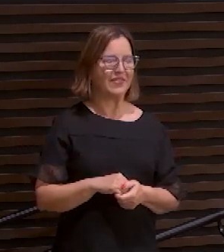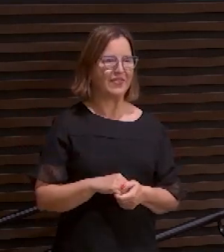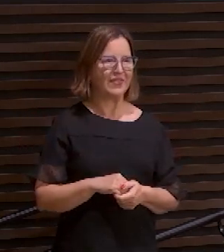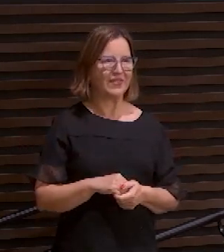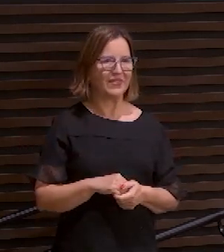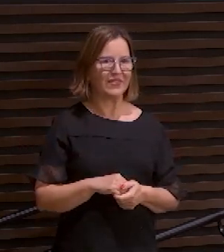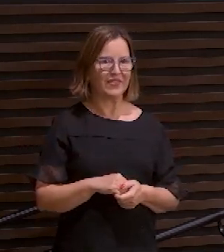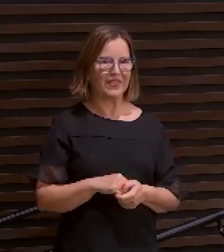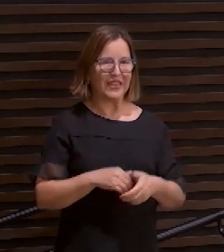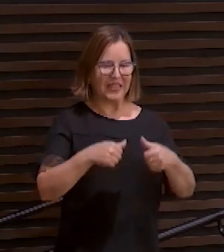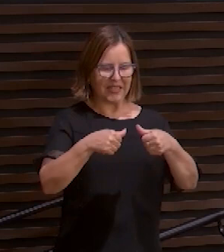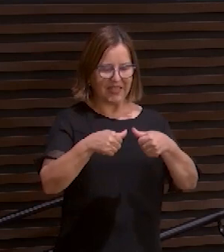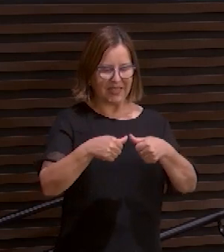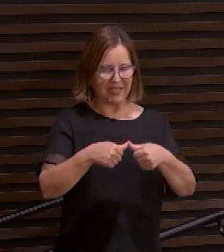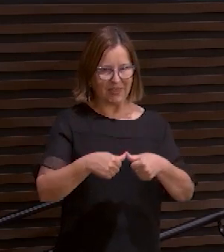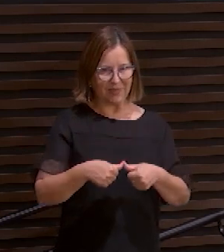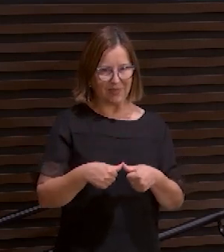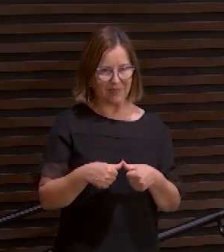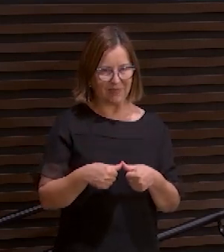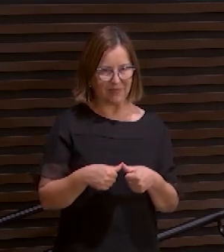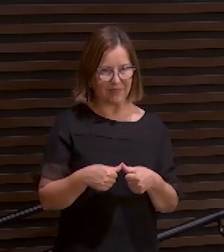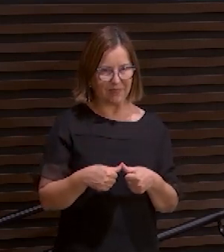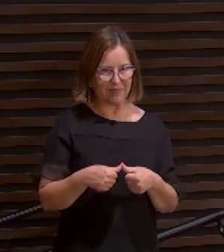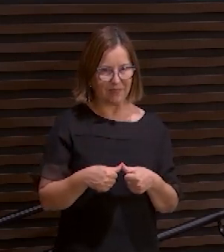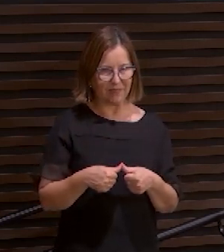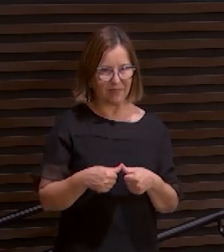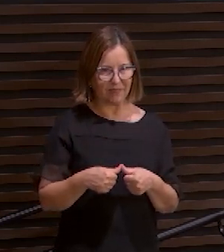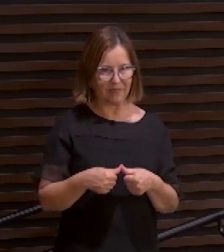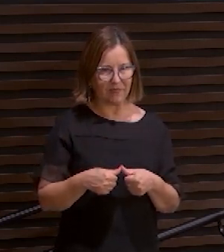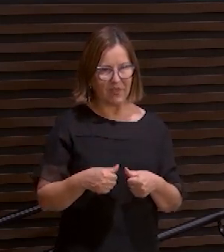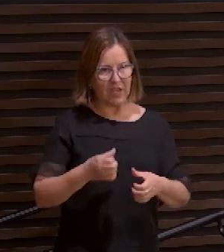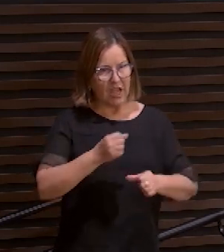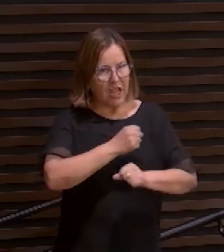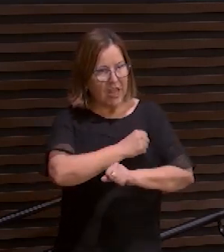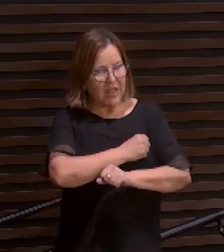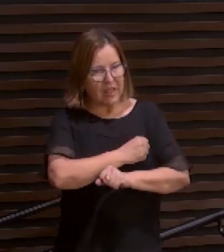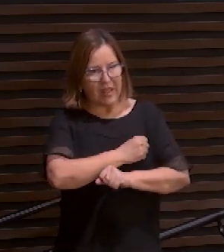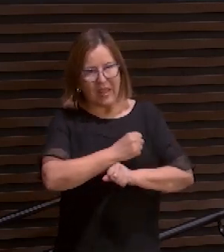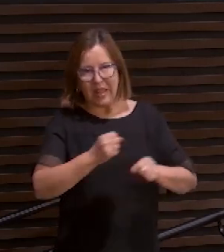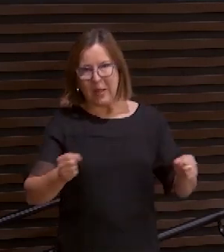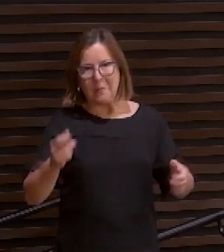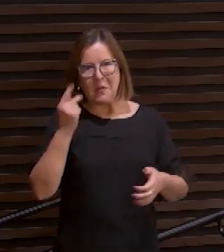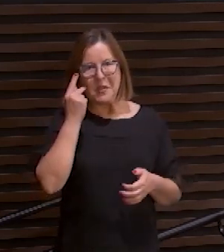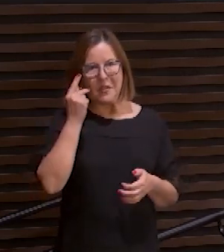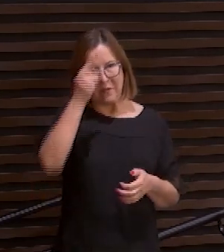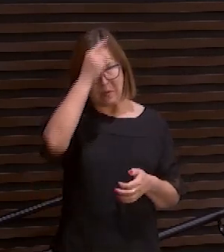E isto não é possível para o homem natural.